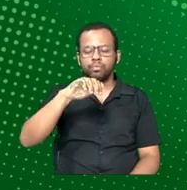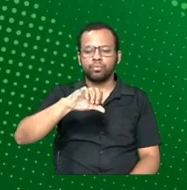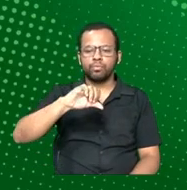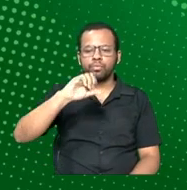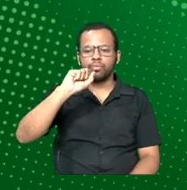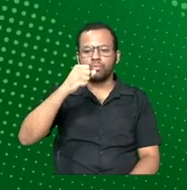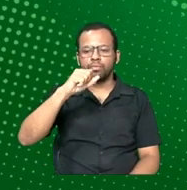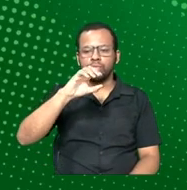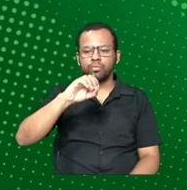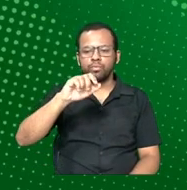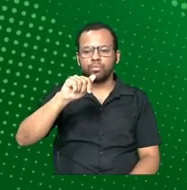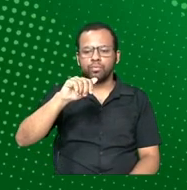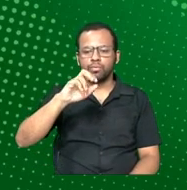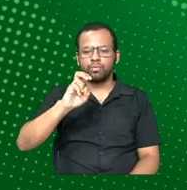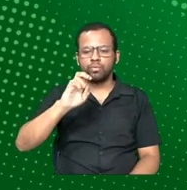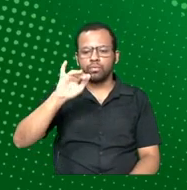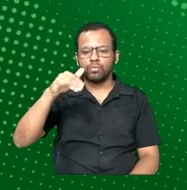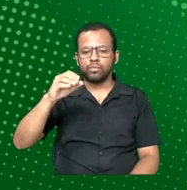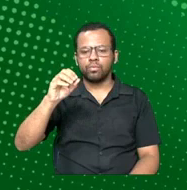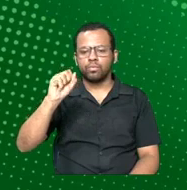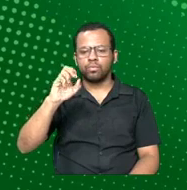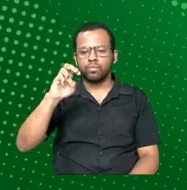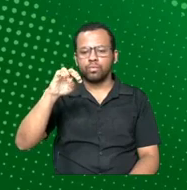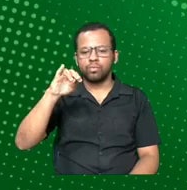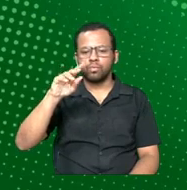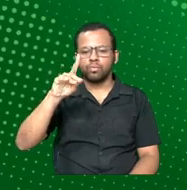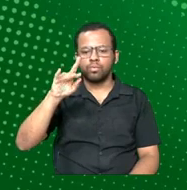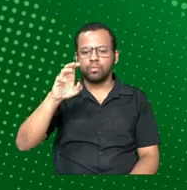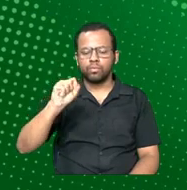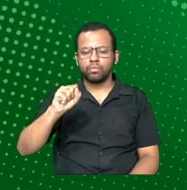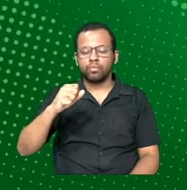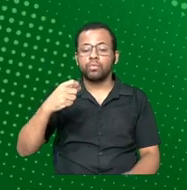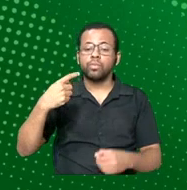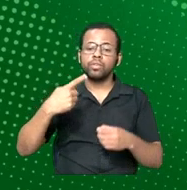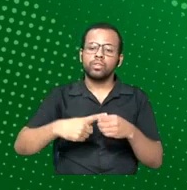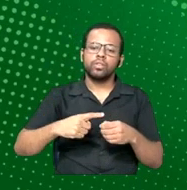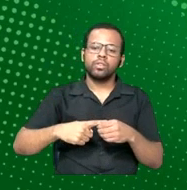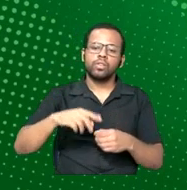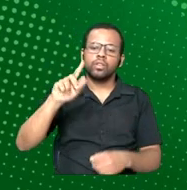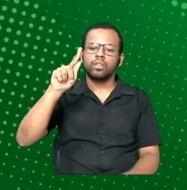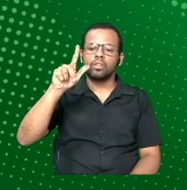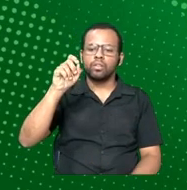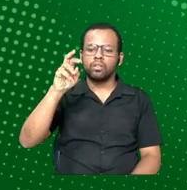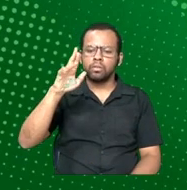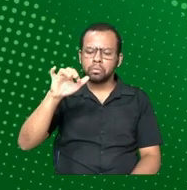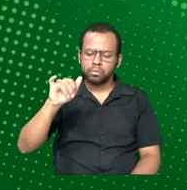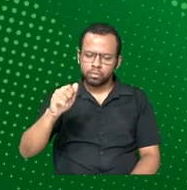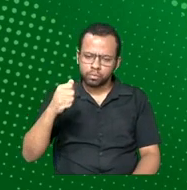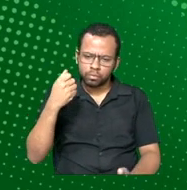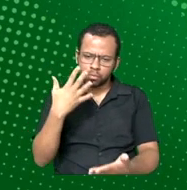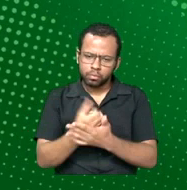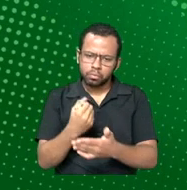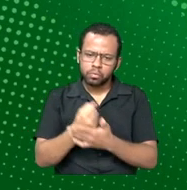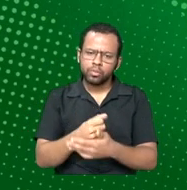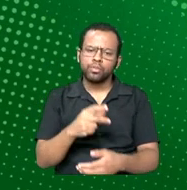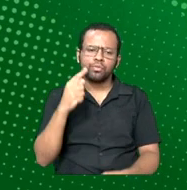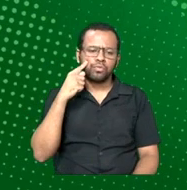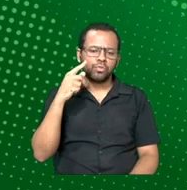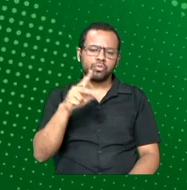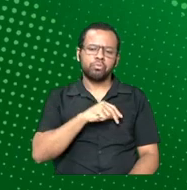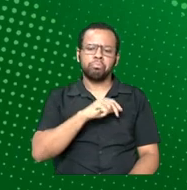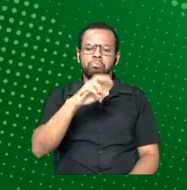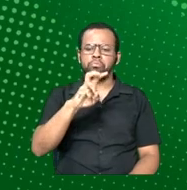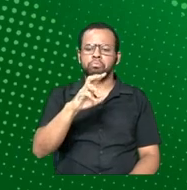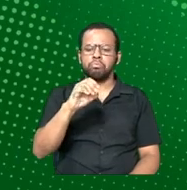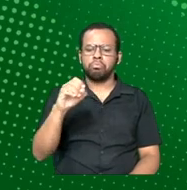798075 josenilde é de Nossa Senhora da Glória foi pelo aplicativo gente 500